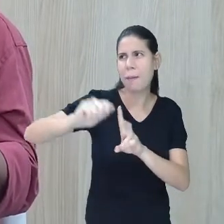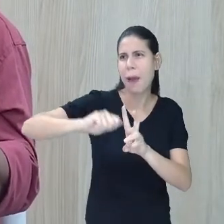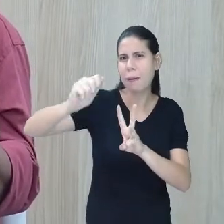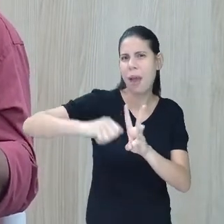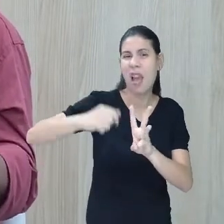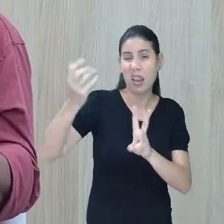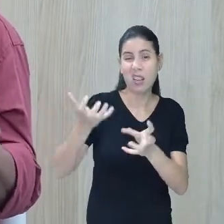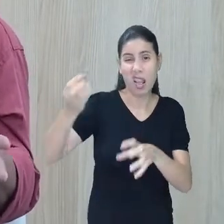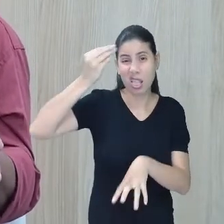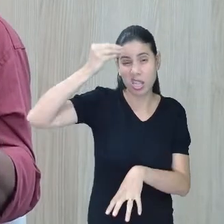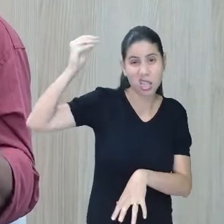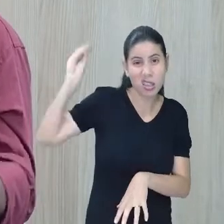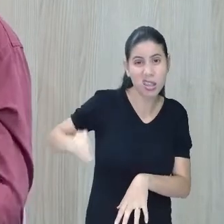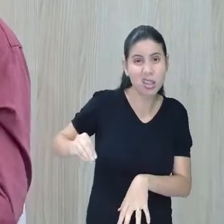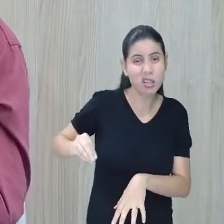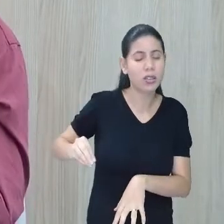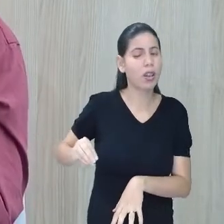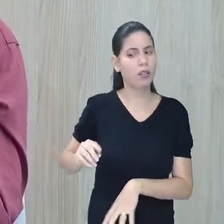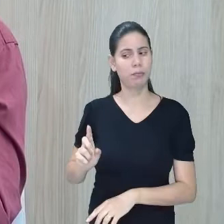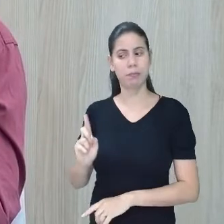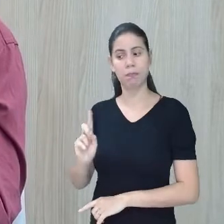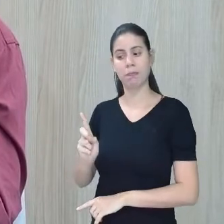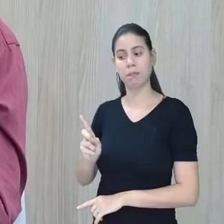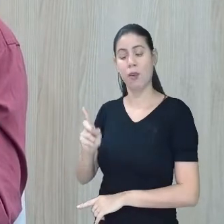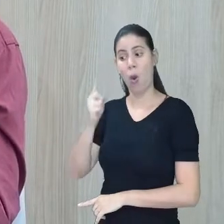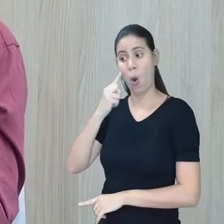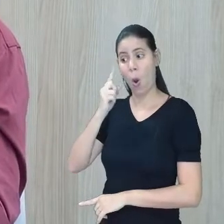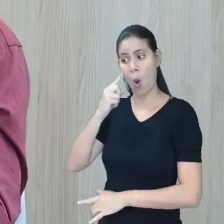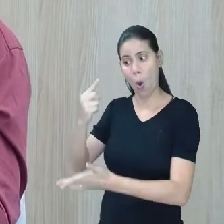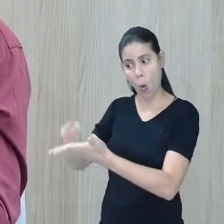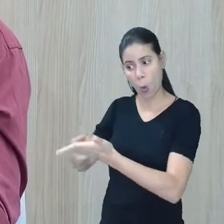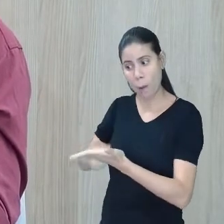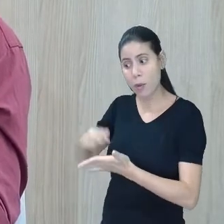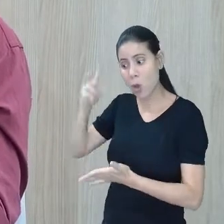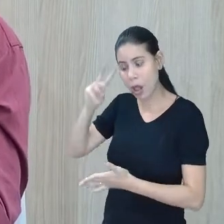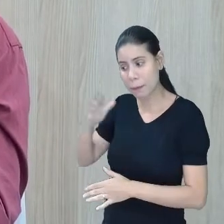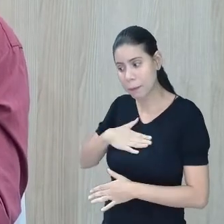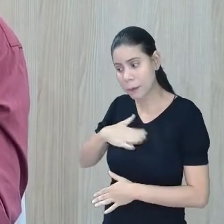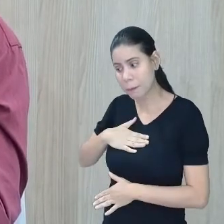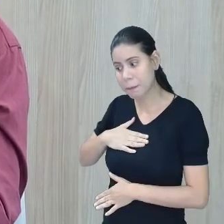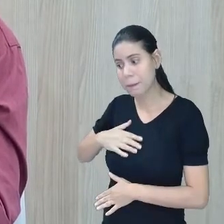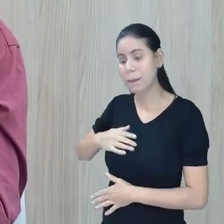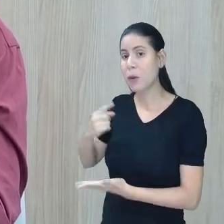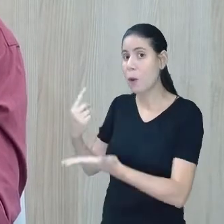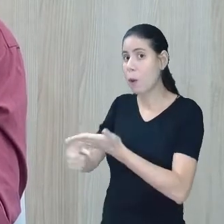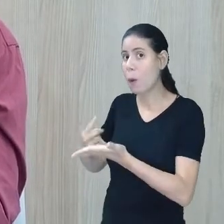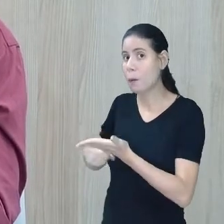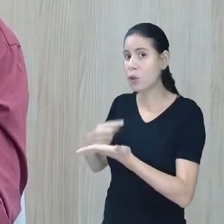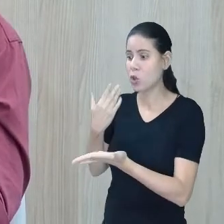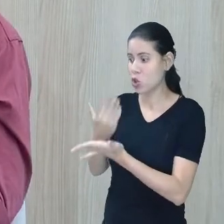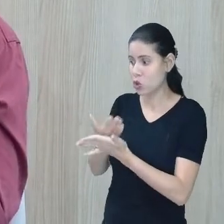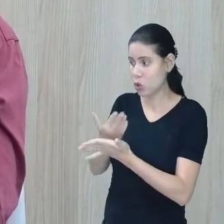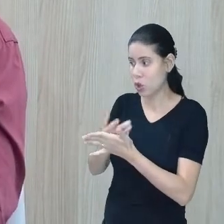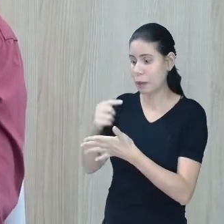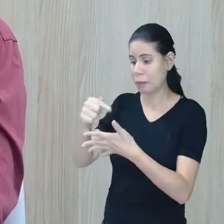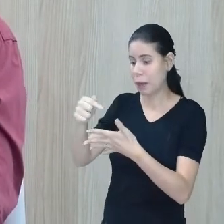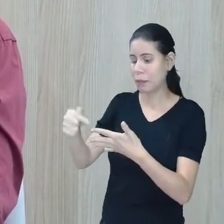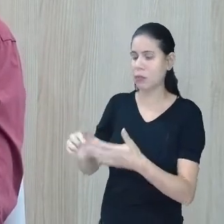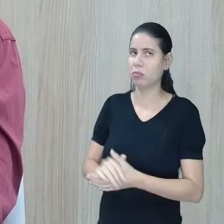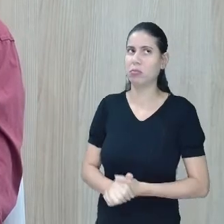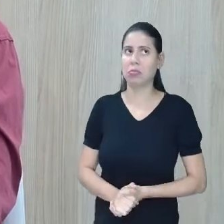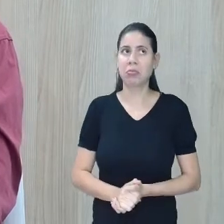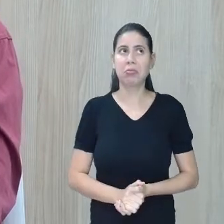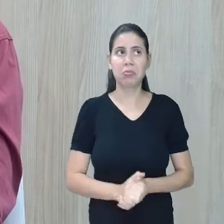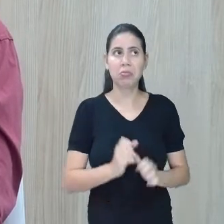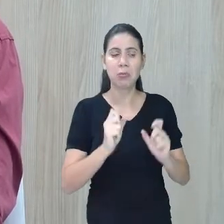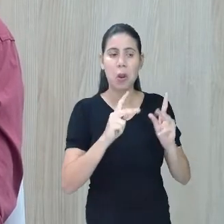aula, do saxofone, do instrumento, eu disse, não, desistir não, você combinou comigo do primeiro dia, você lembra? Você combinou que você vai estudar tal, tal. Aí ele se aceita, aí ele